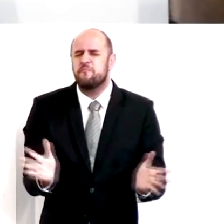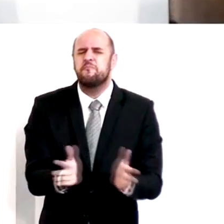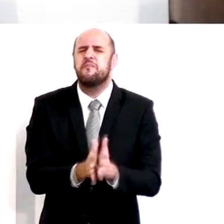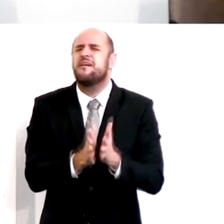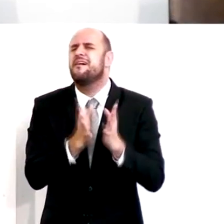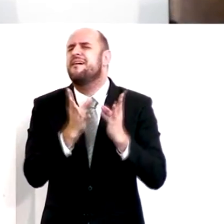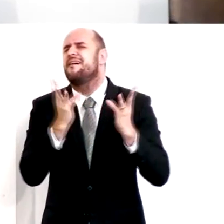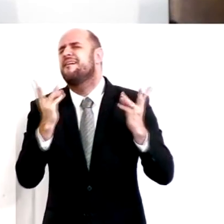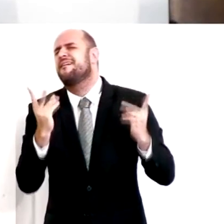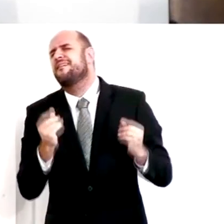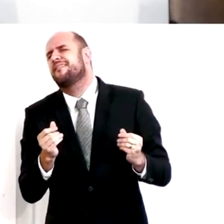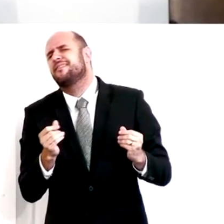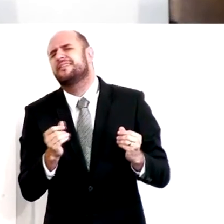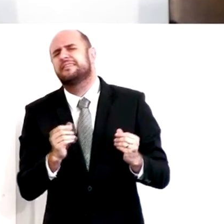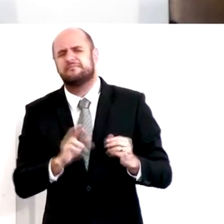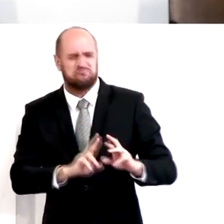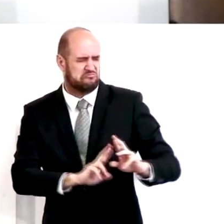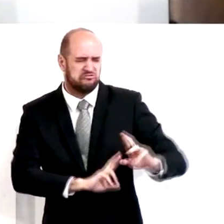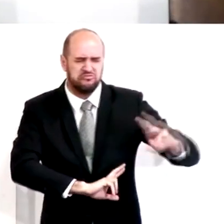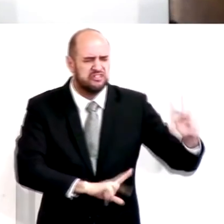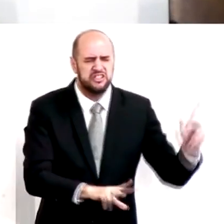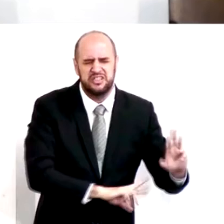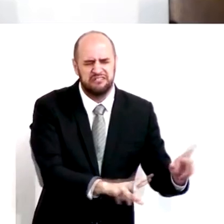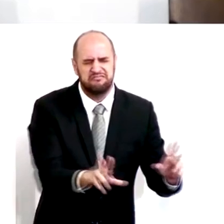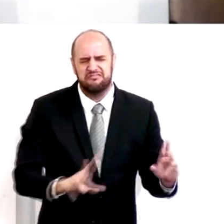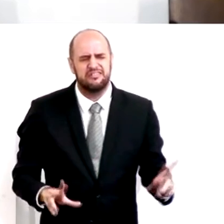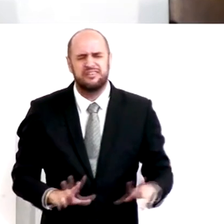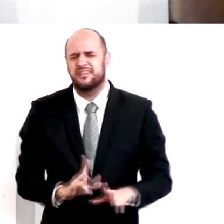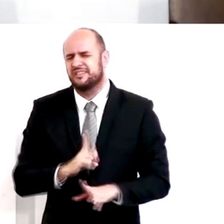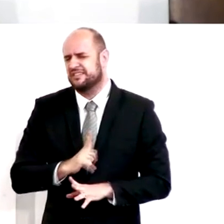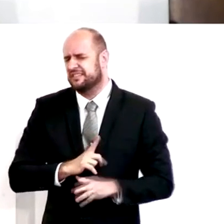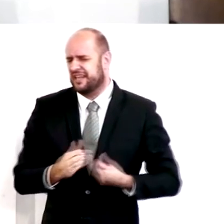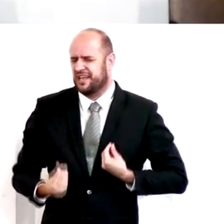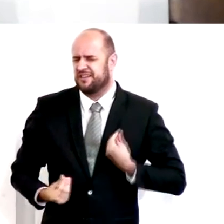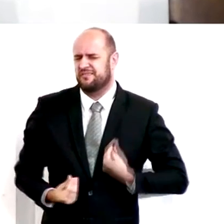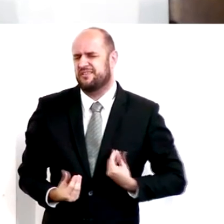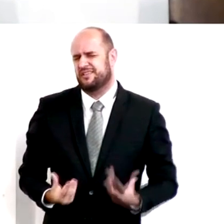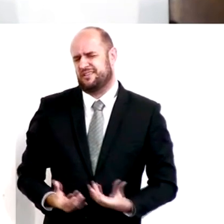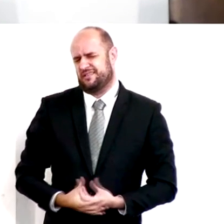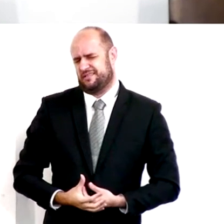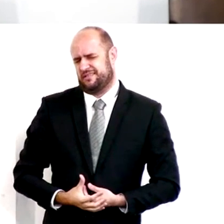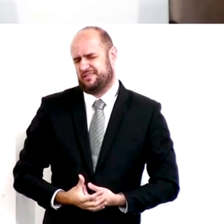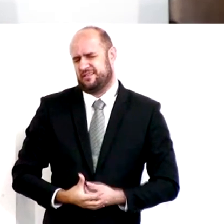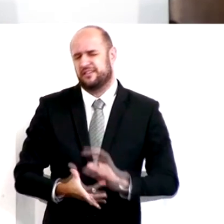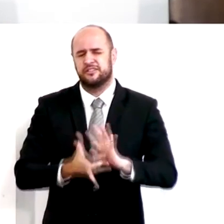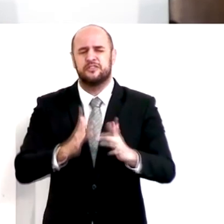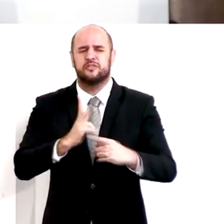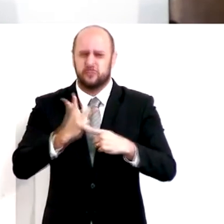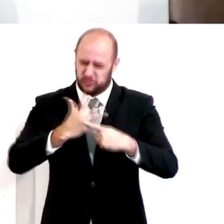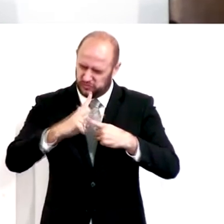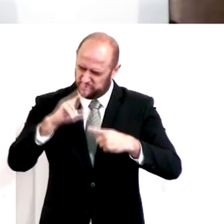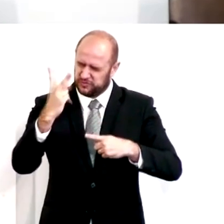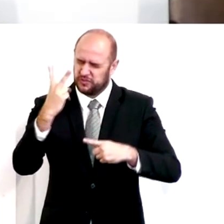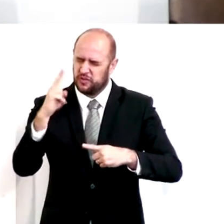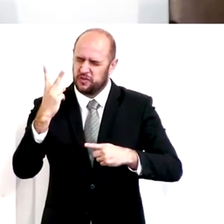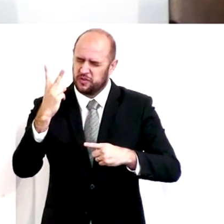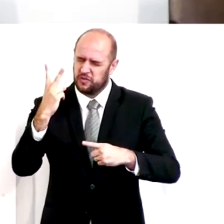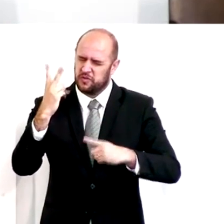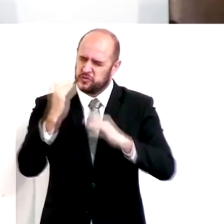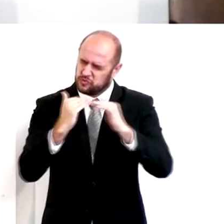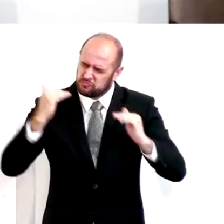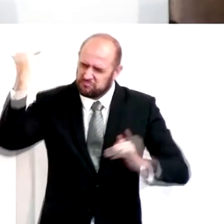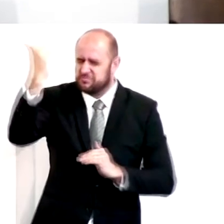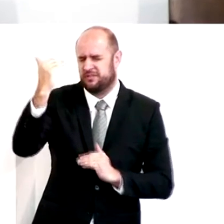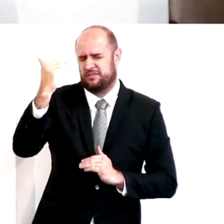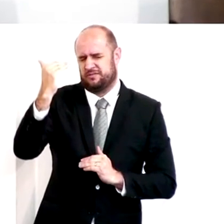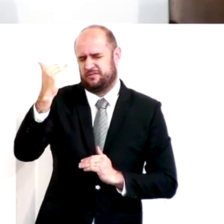magnífica e totalmente diferente de qualquer vitória que nós possamos ter conhecimento, a vitória de Cristo, que nos fez